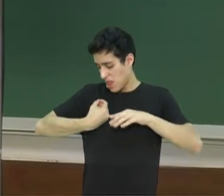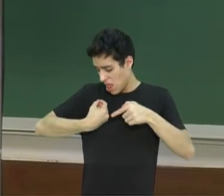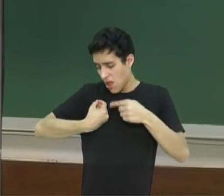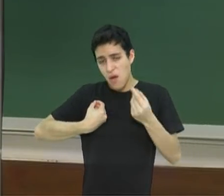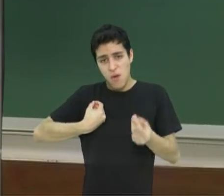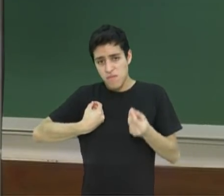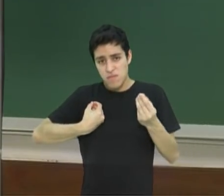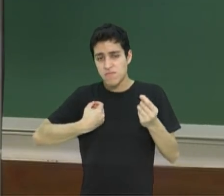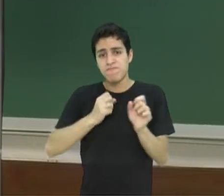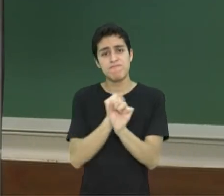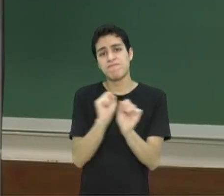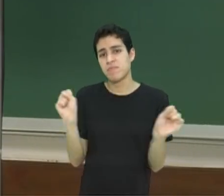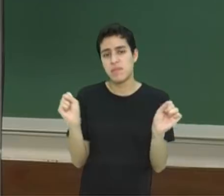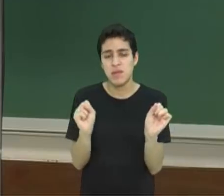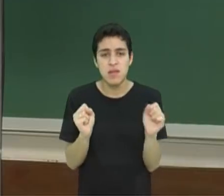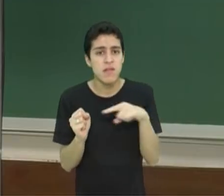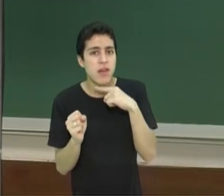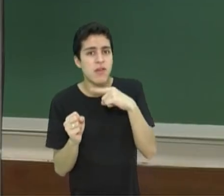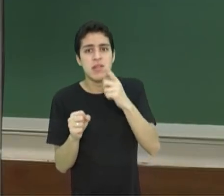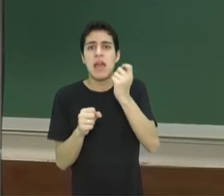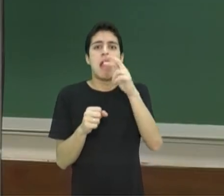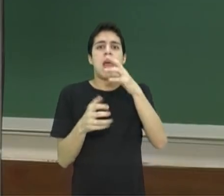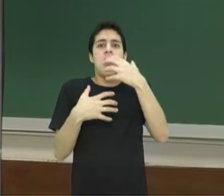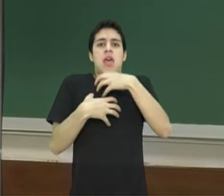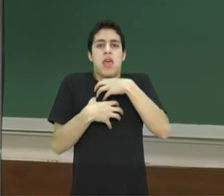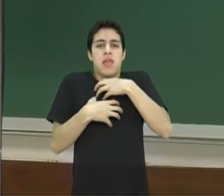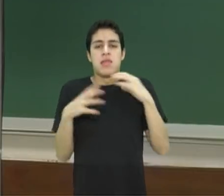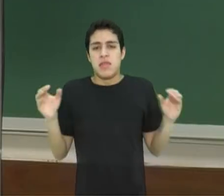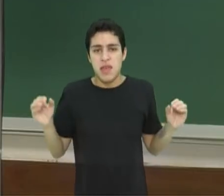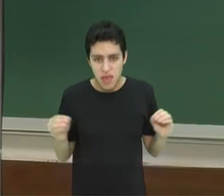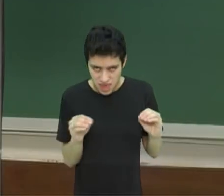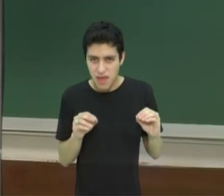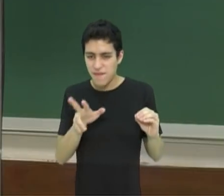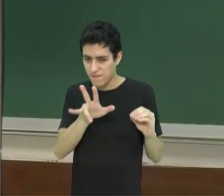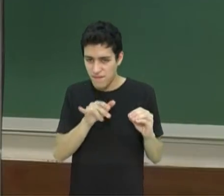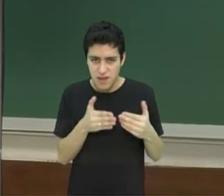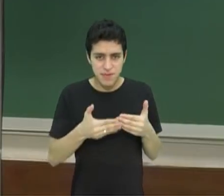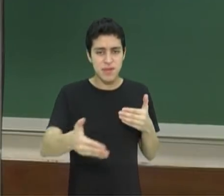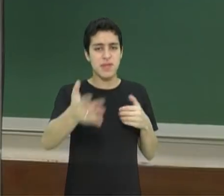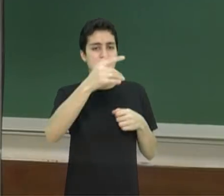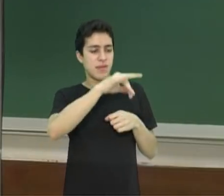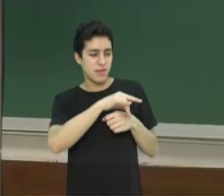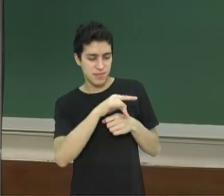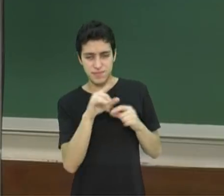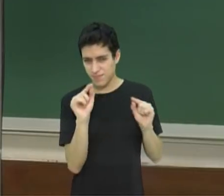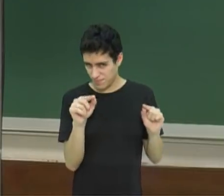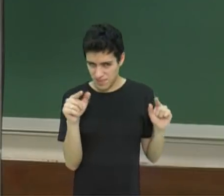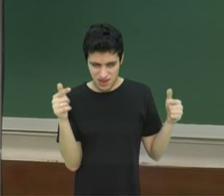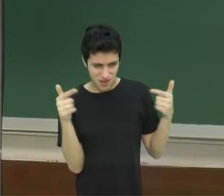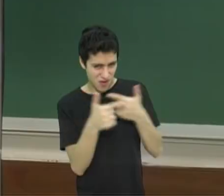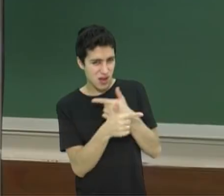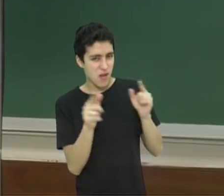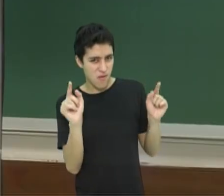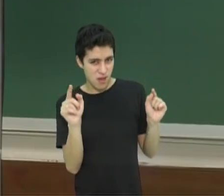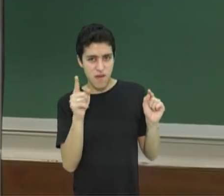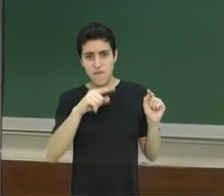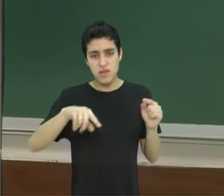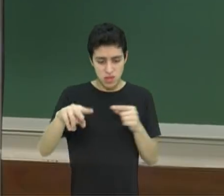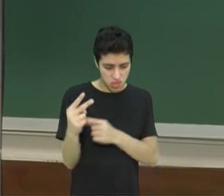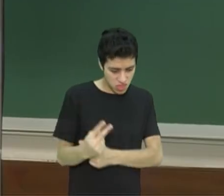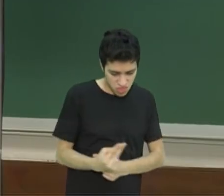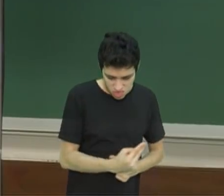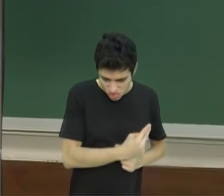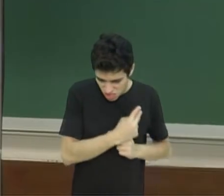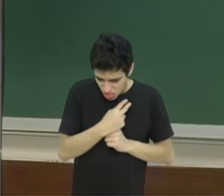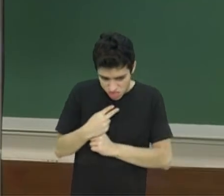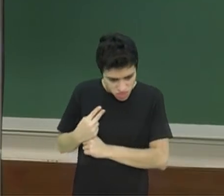para respirar e você vai acabar sendo uma pessoa doente. Então, aonde está a ironia? De tanto cuidar da saúde, a pessoa